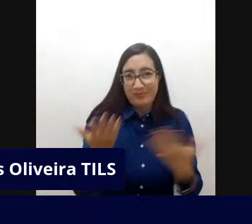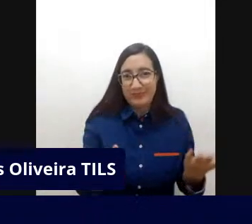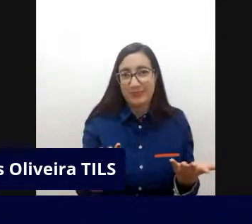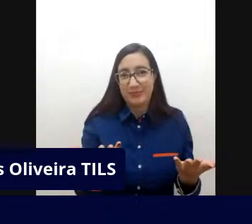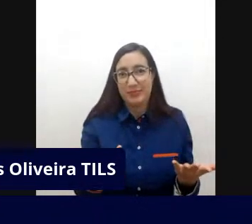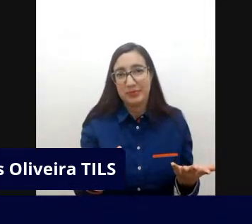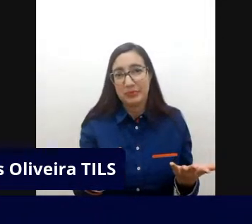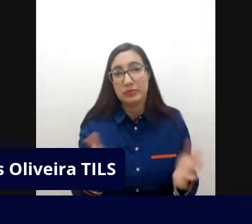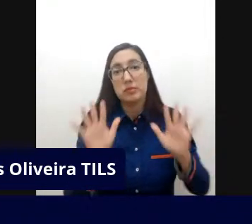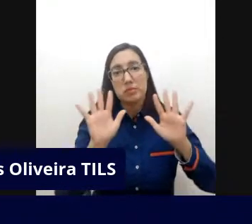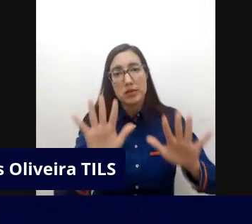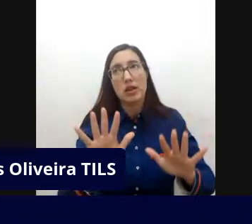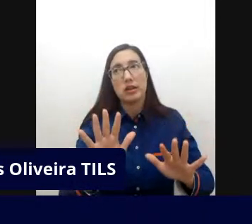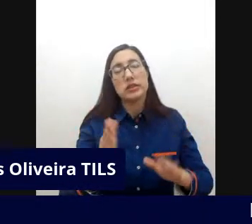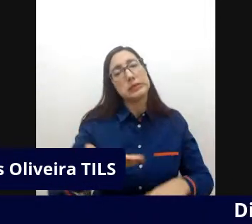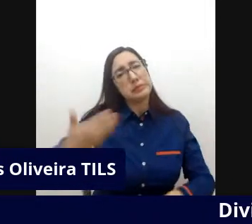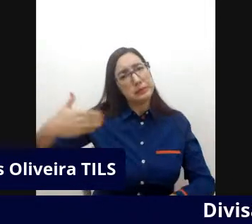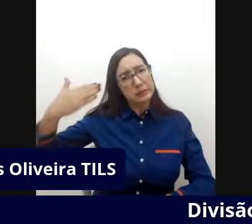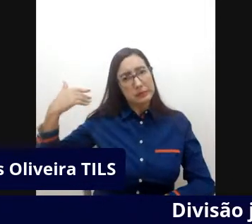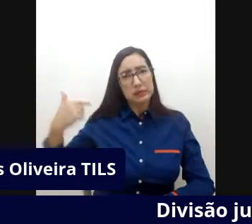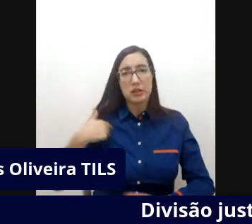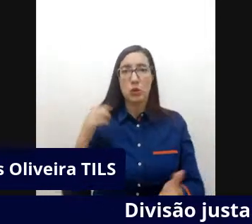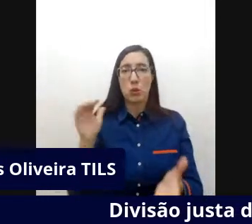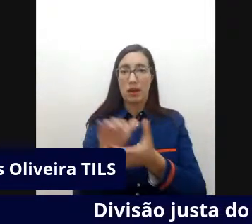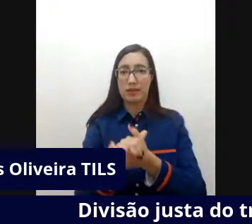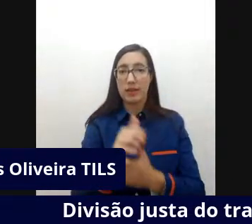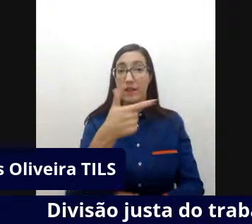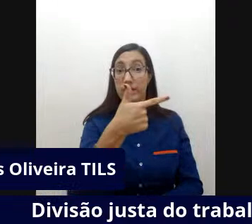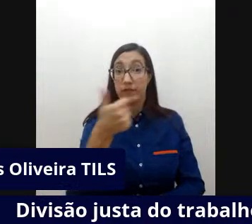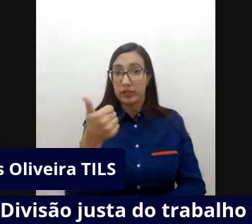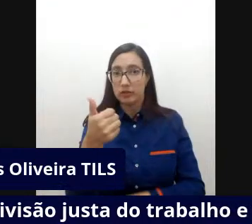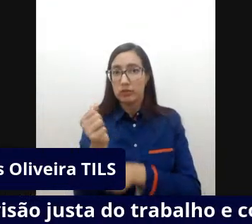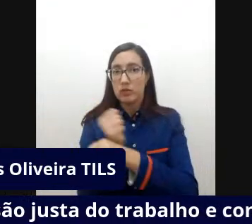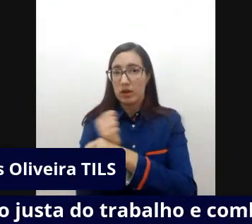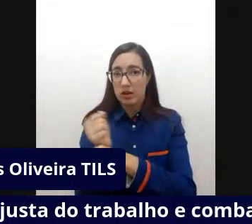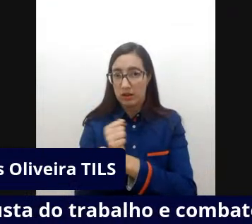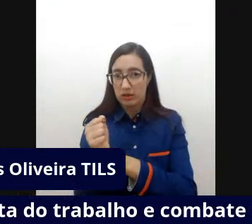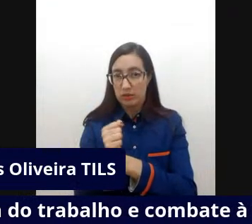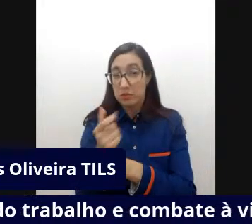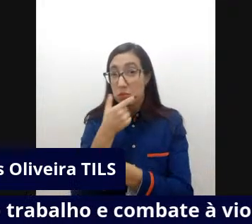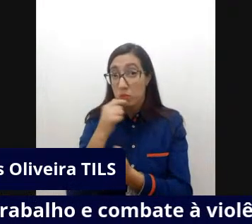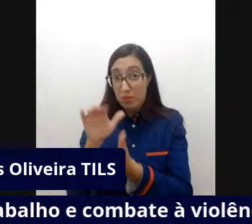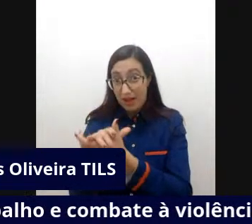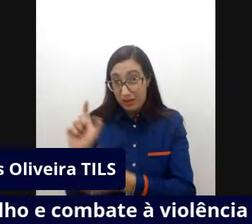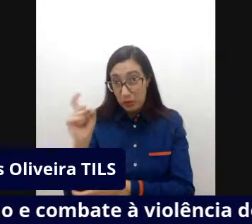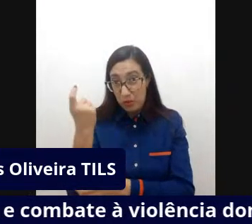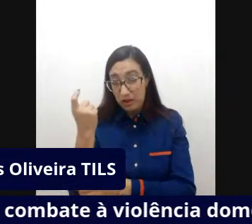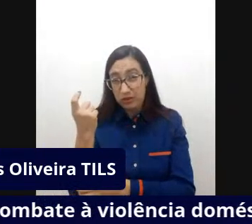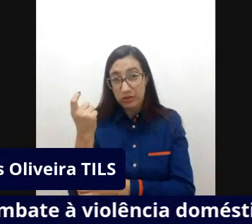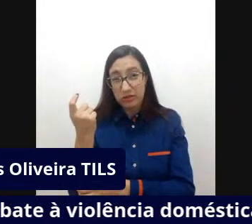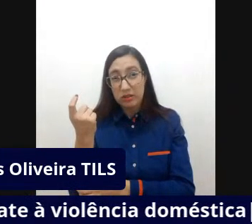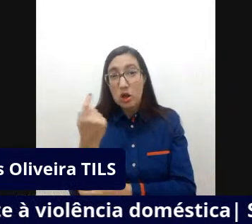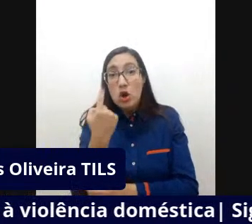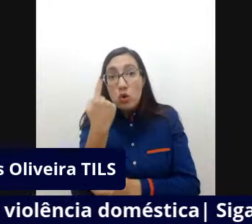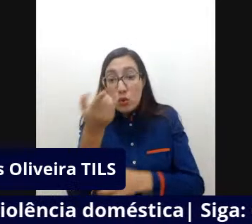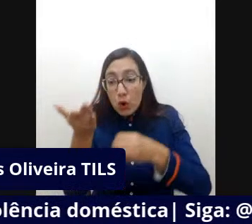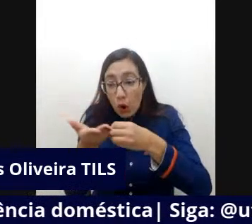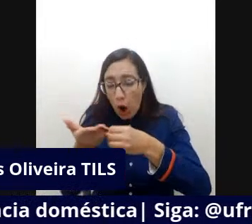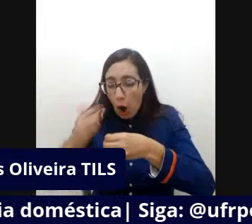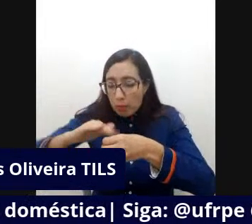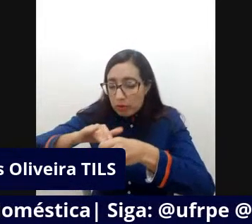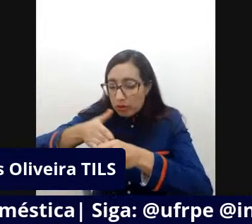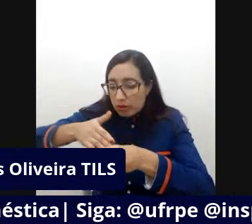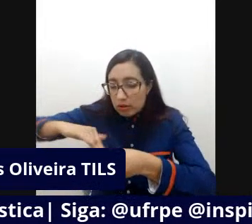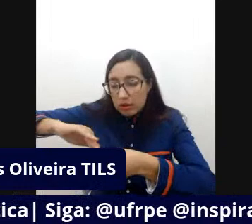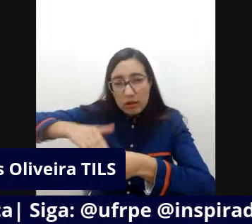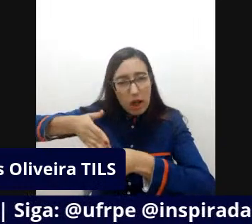companheiro durante 21 anos que ele não lavava um copo. Ele não lavava um copo. Eu sofri